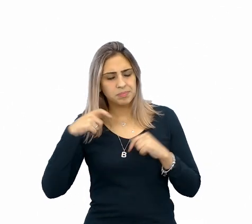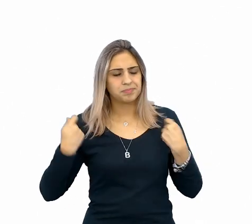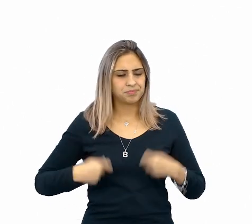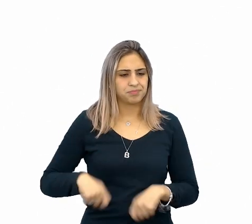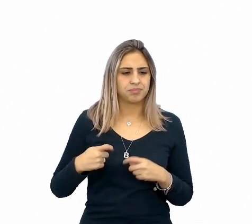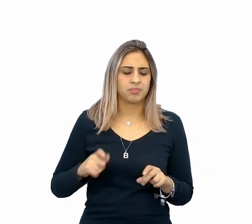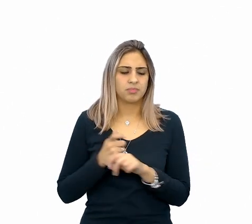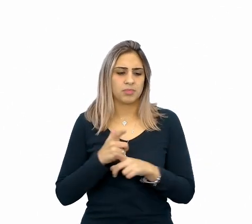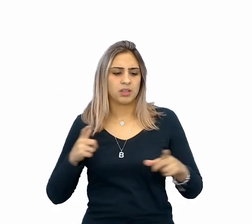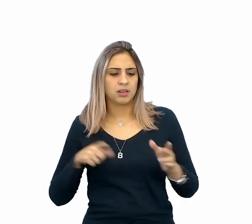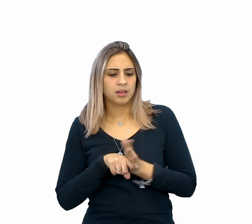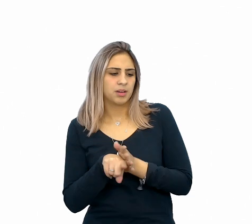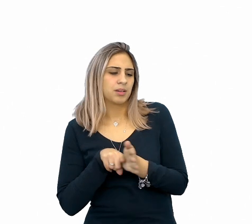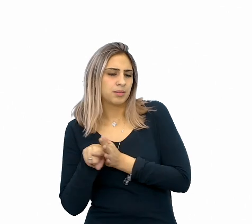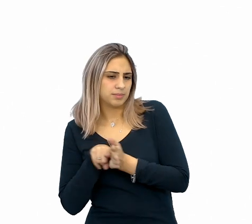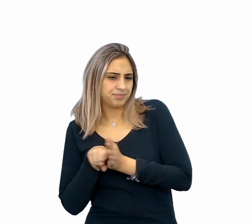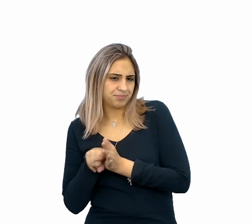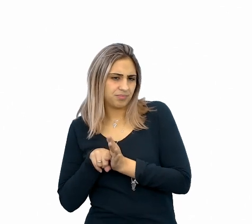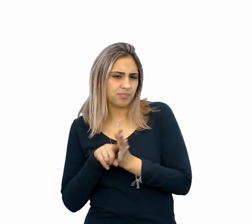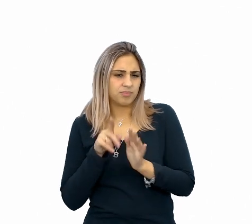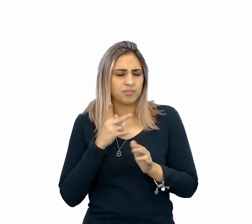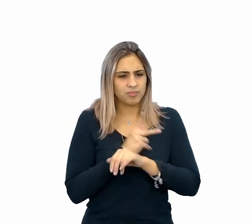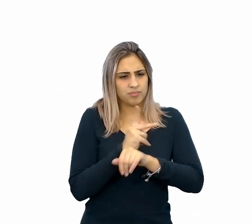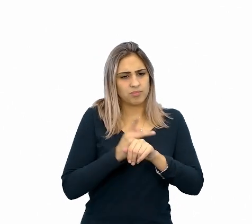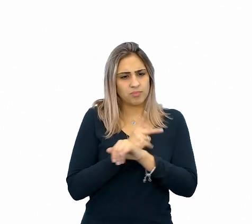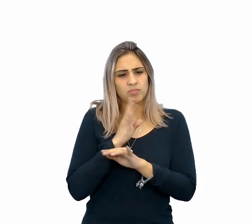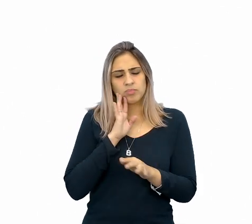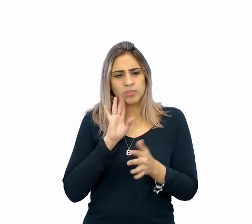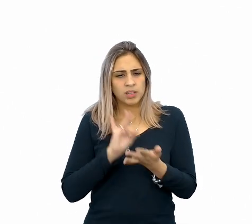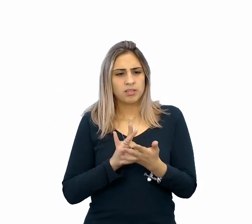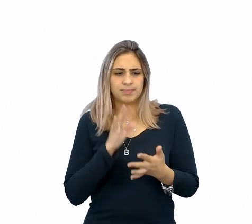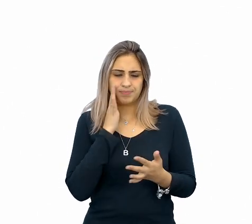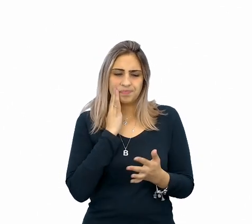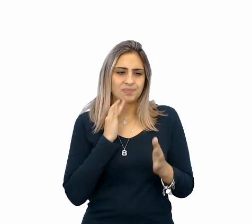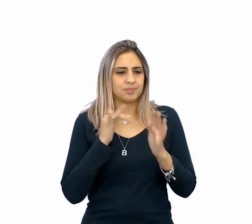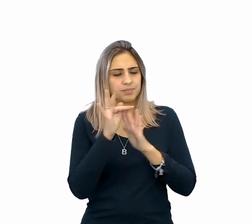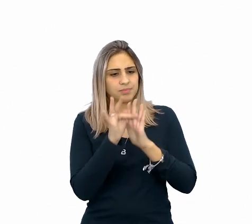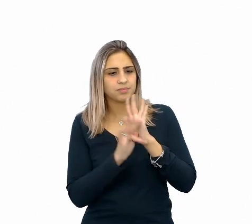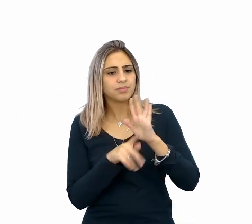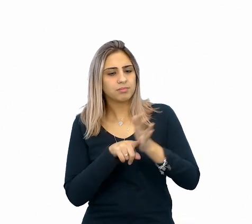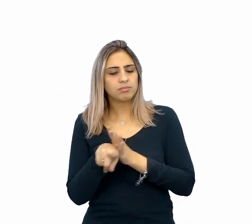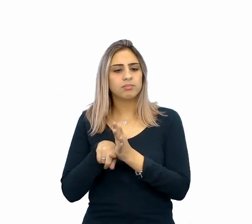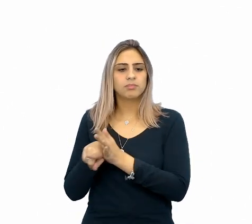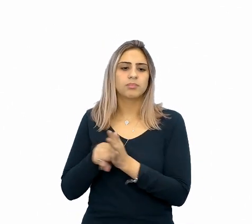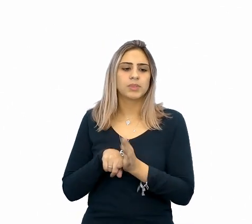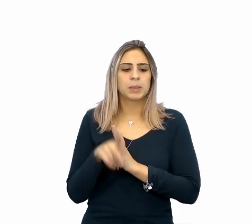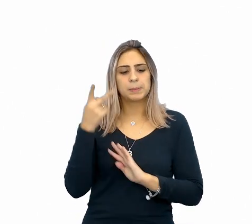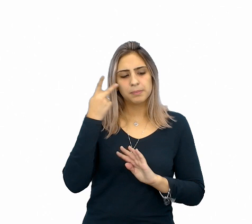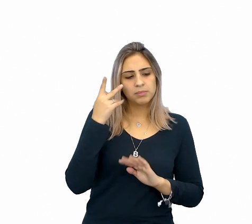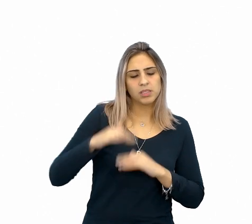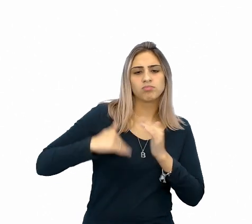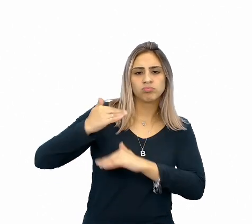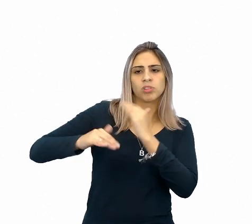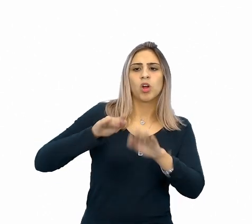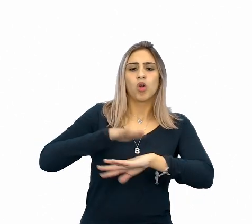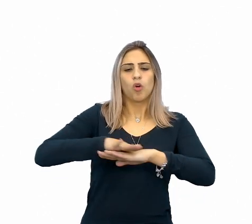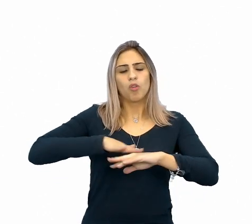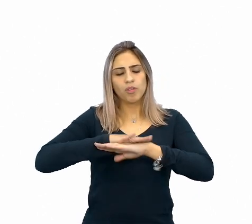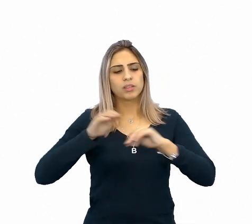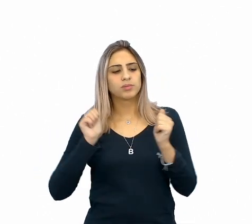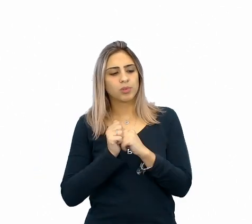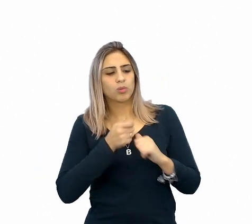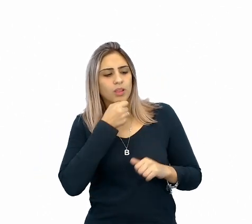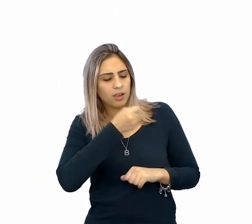necessário ampliar a pesquisa, buscando a origem dos textos pesquisados, né, para além dessas conversas com